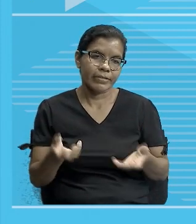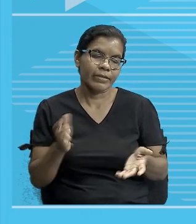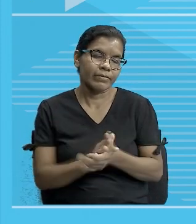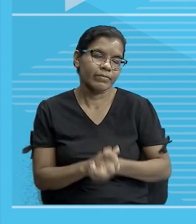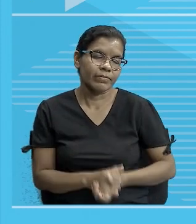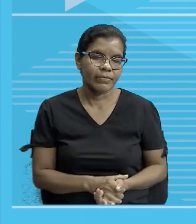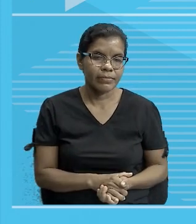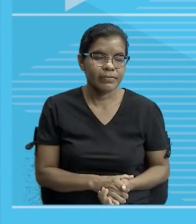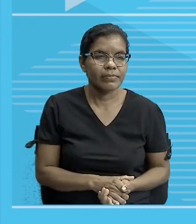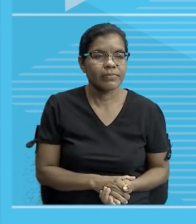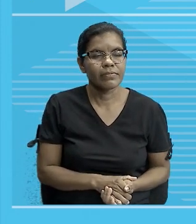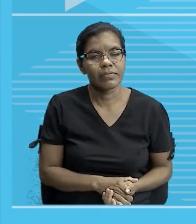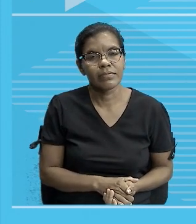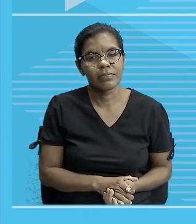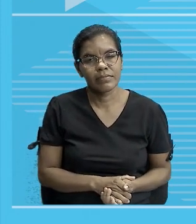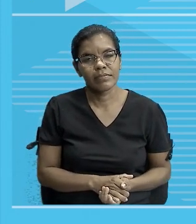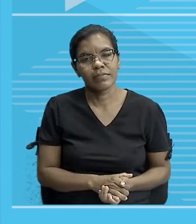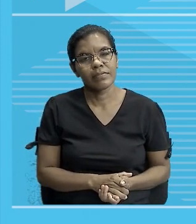Eita, rapaz.